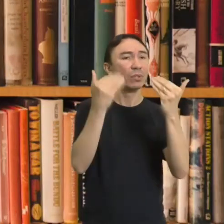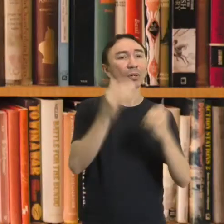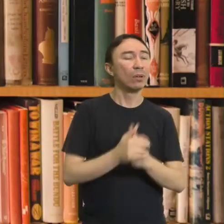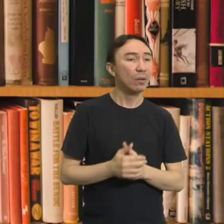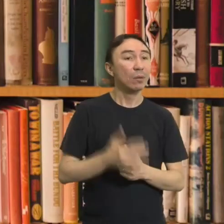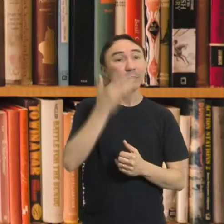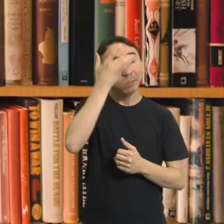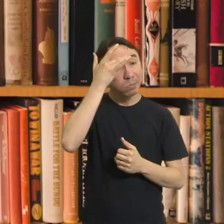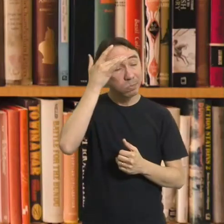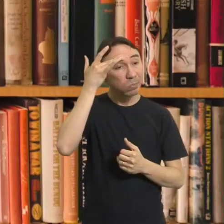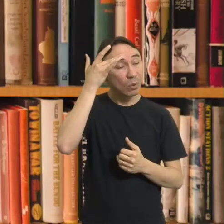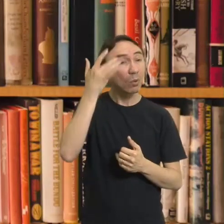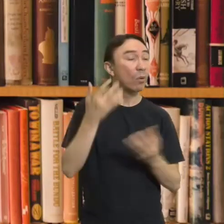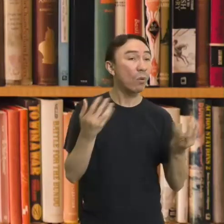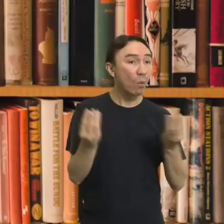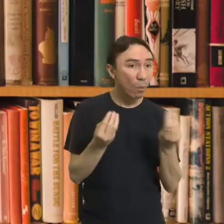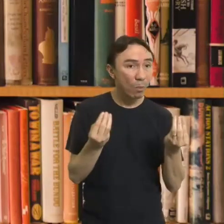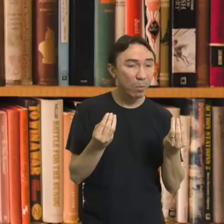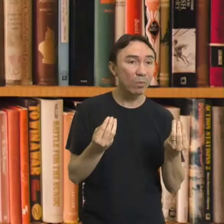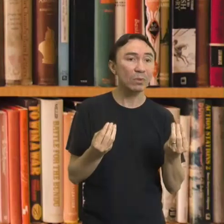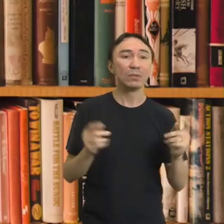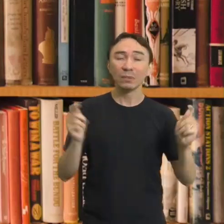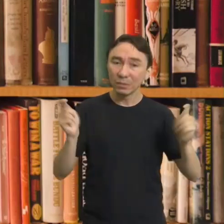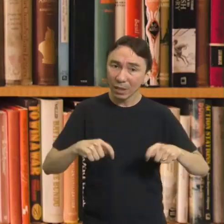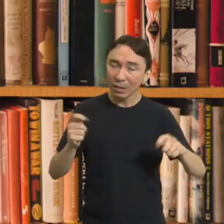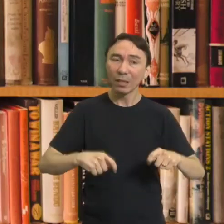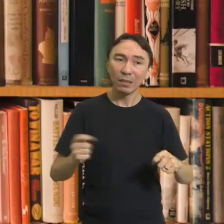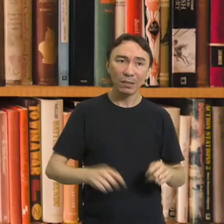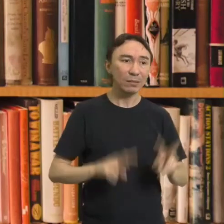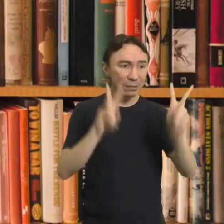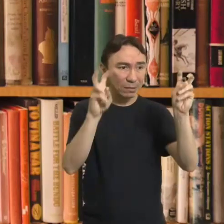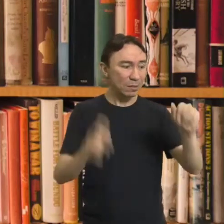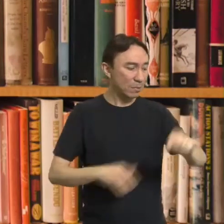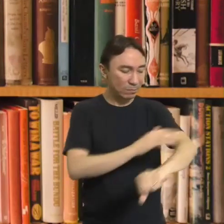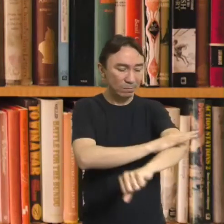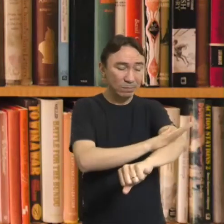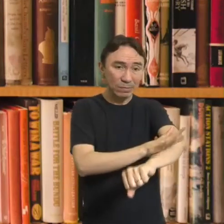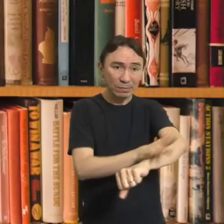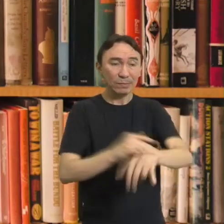então, atuarem na pauta antirracista.